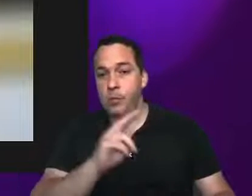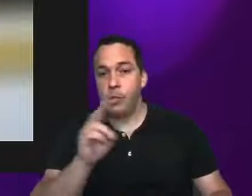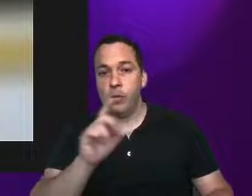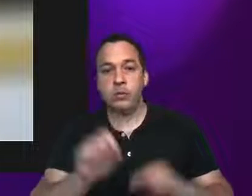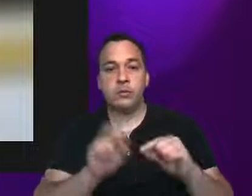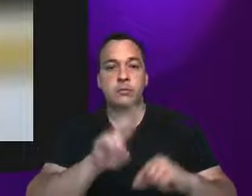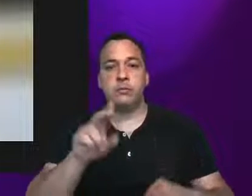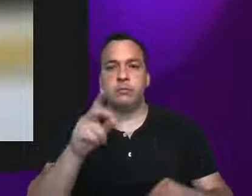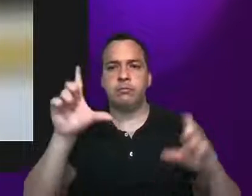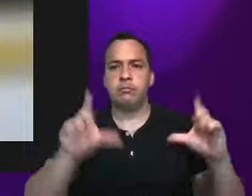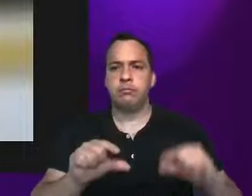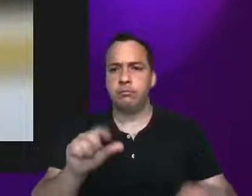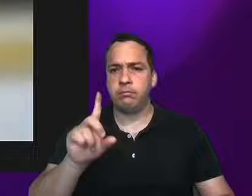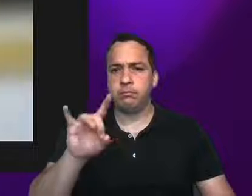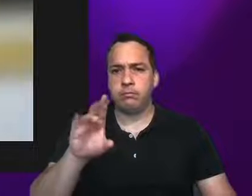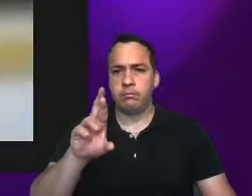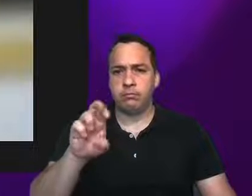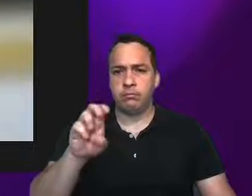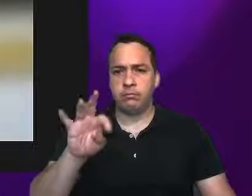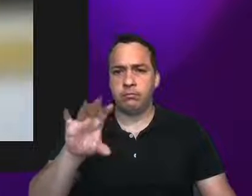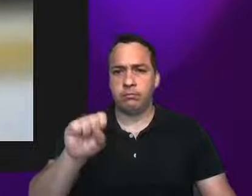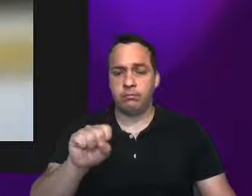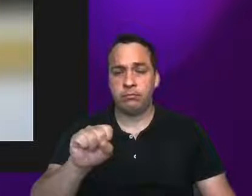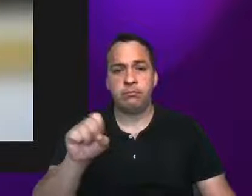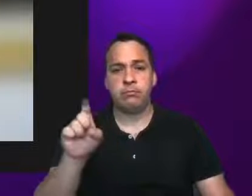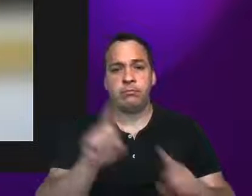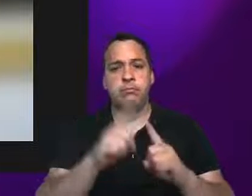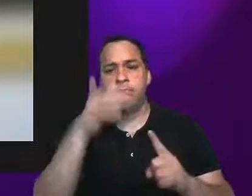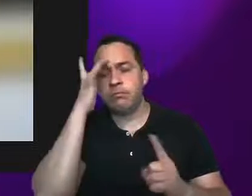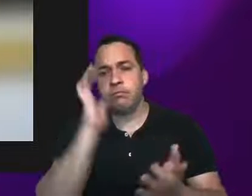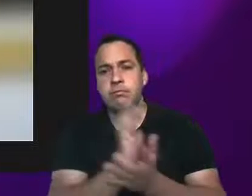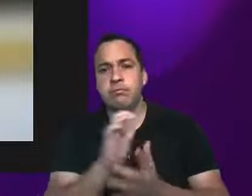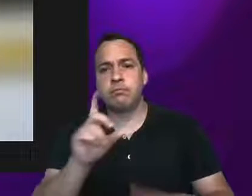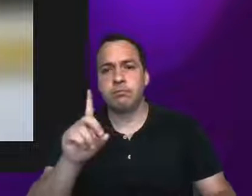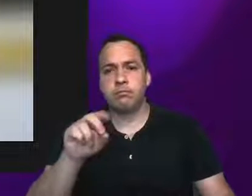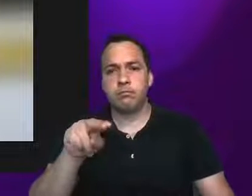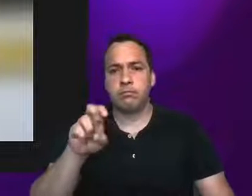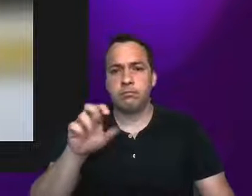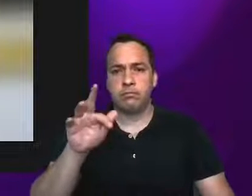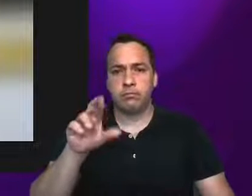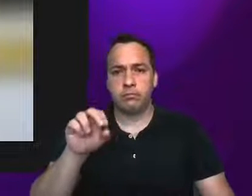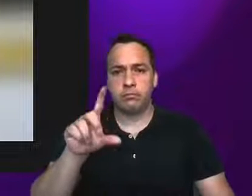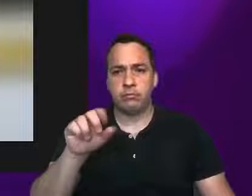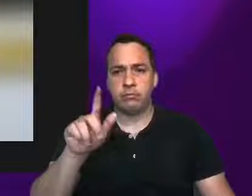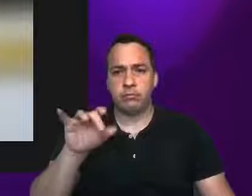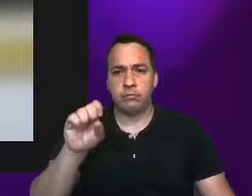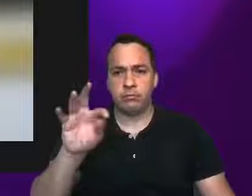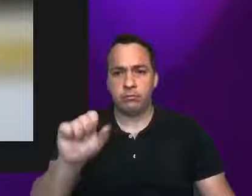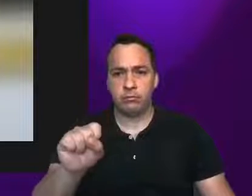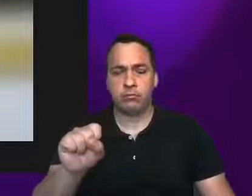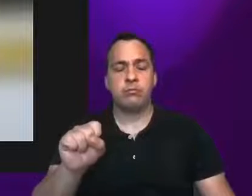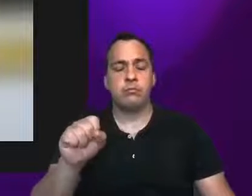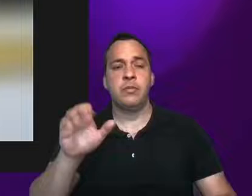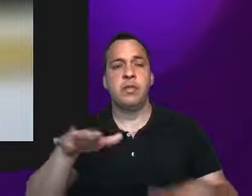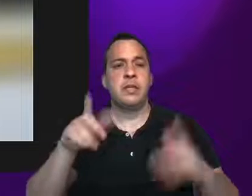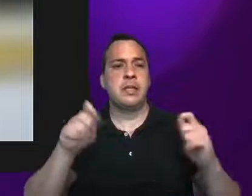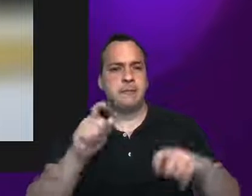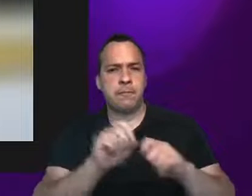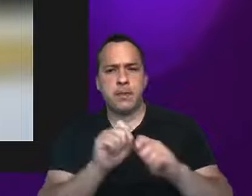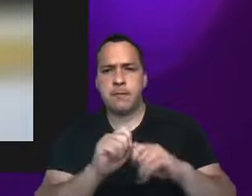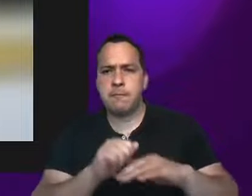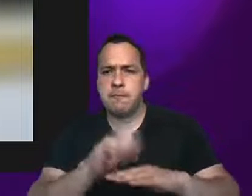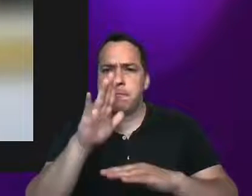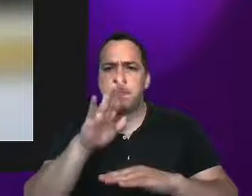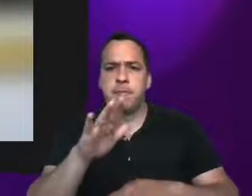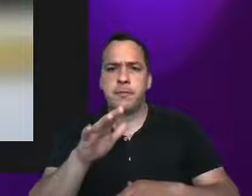diurético e mesmo os nefrologistas não têm a mão tão pesada com diurético. E a gente vê que a gente pode fazer muito mais. A